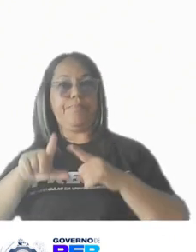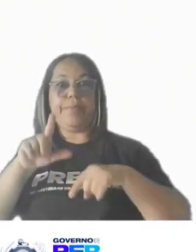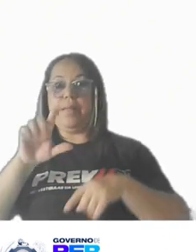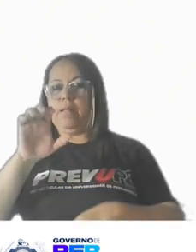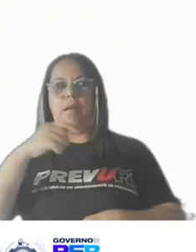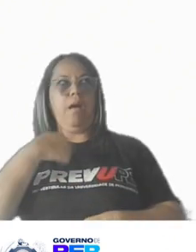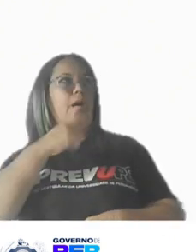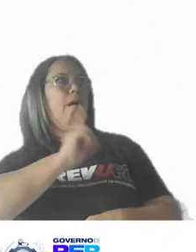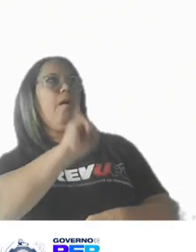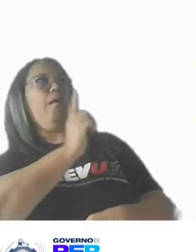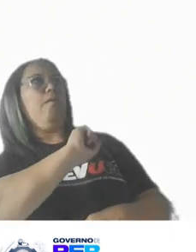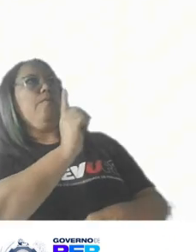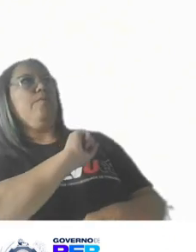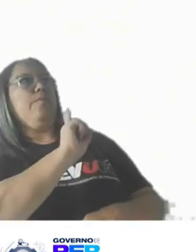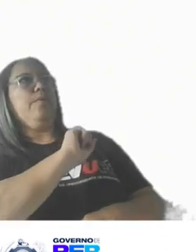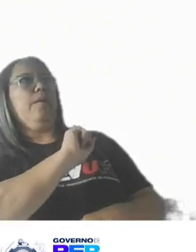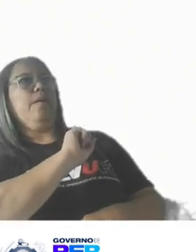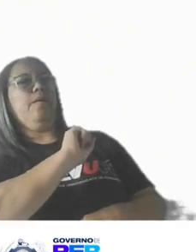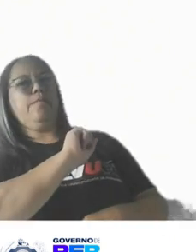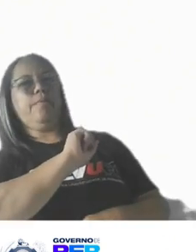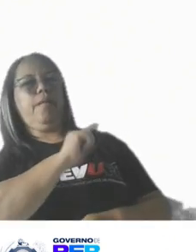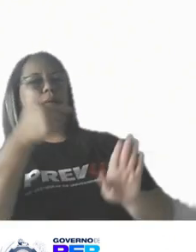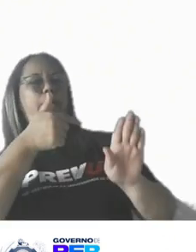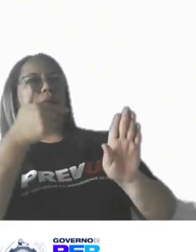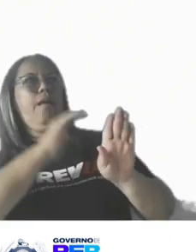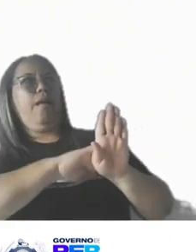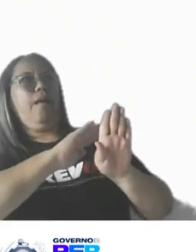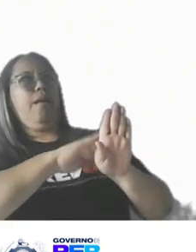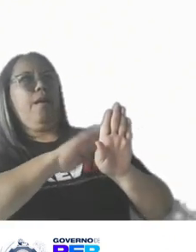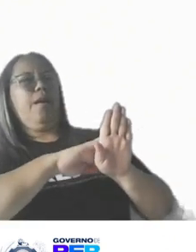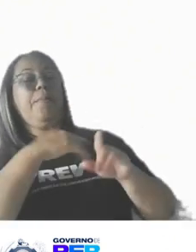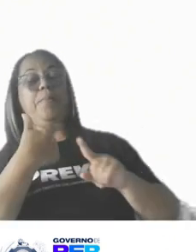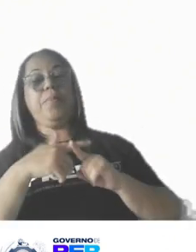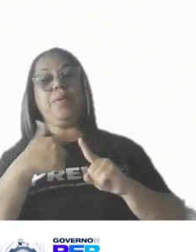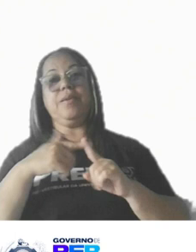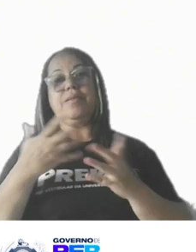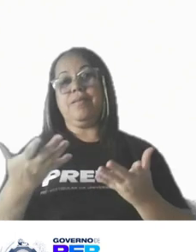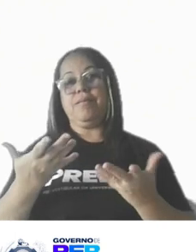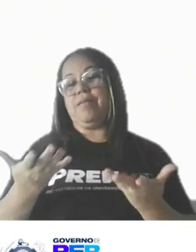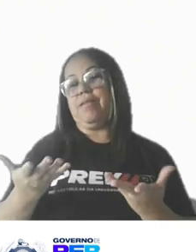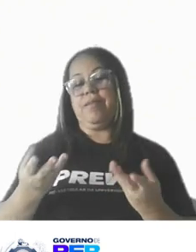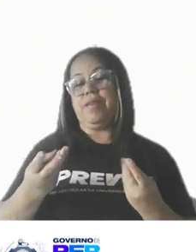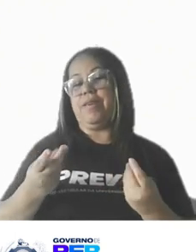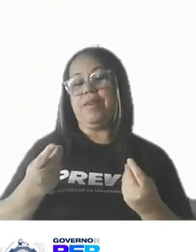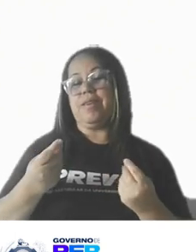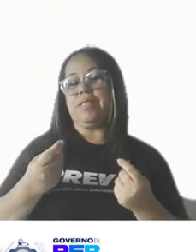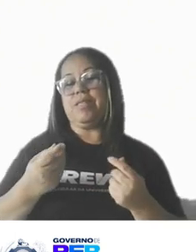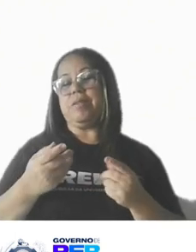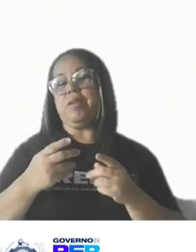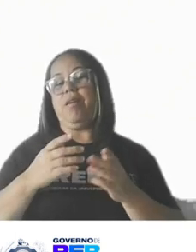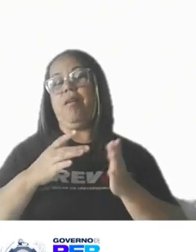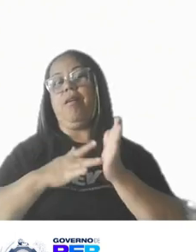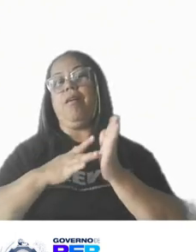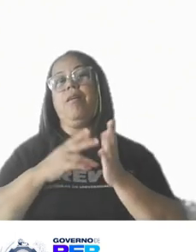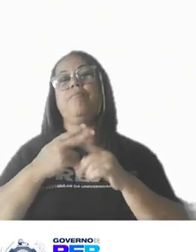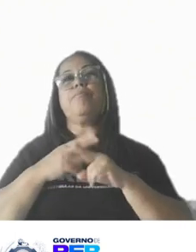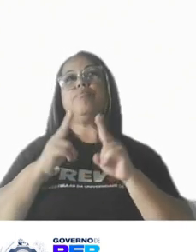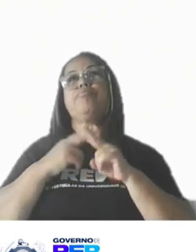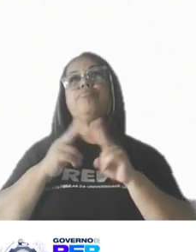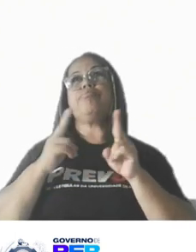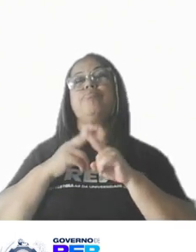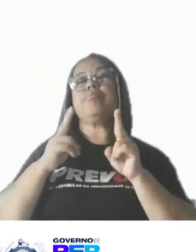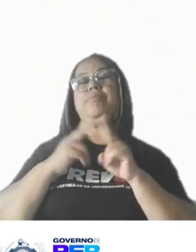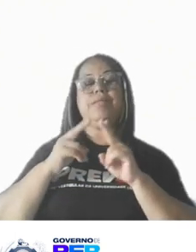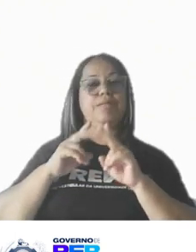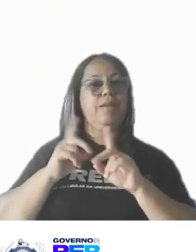E. Não fui eu, mãe. Calvin está sendo irônico, porque pretende representar o contrário, né? Exatamente o